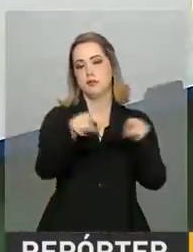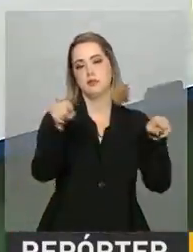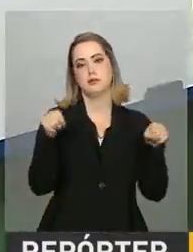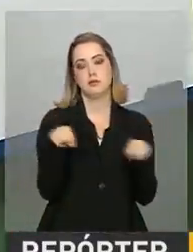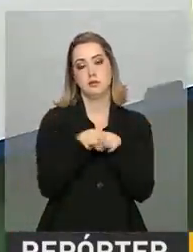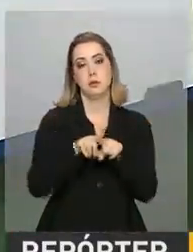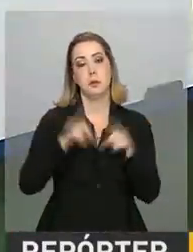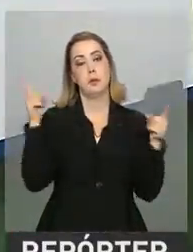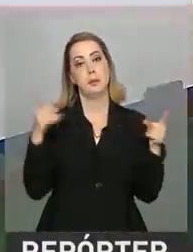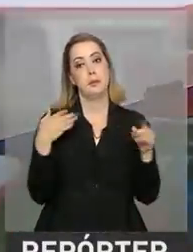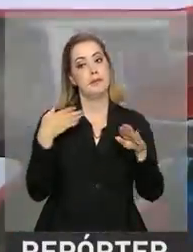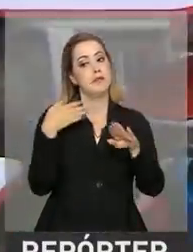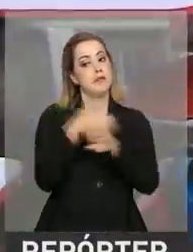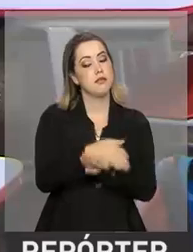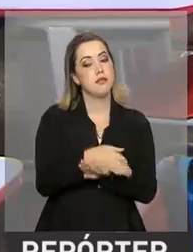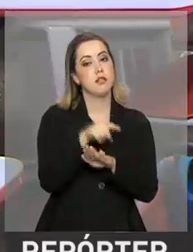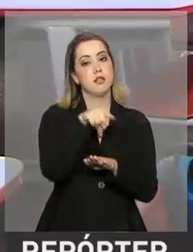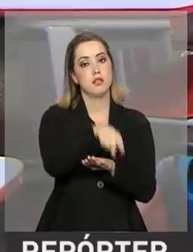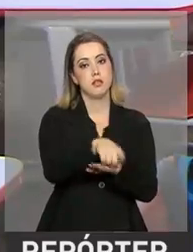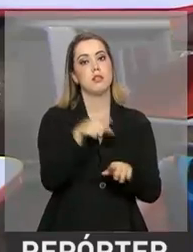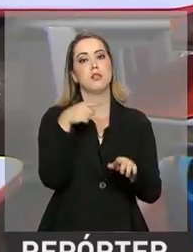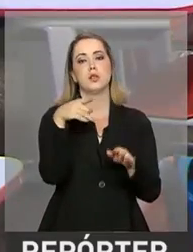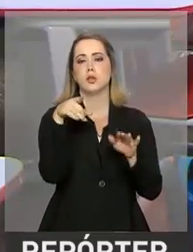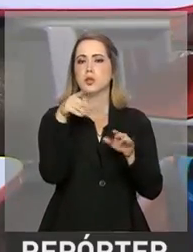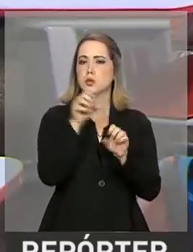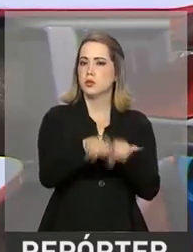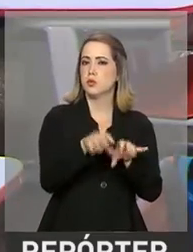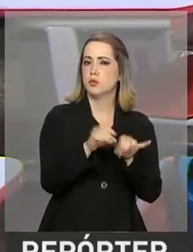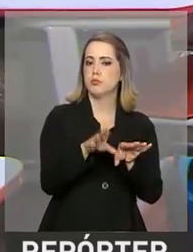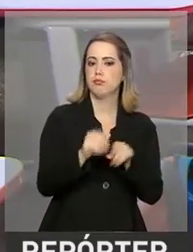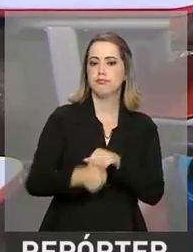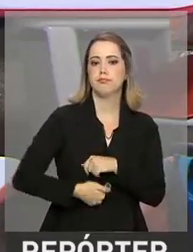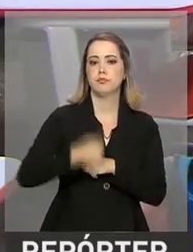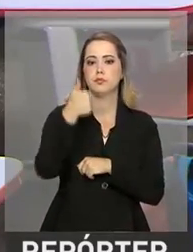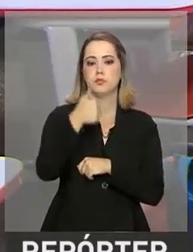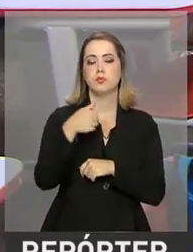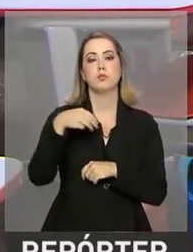mas é dentro da classe que o conteúdo ganha corpo.